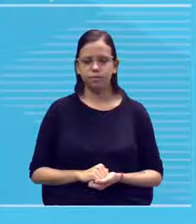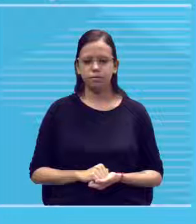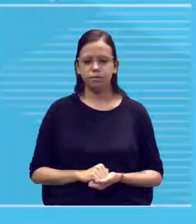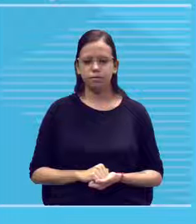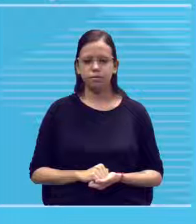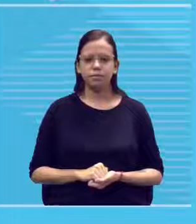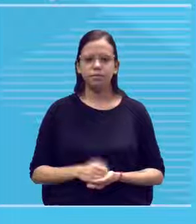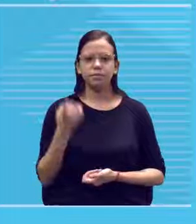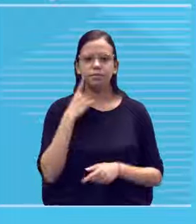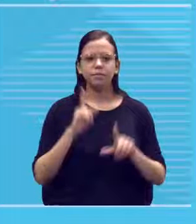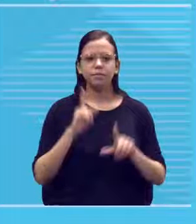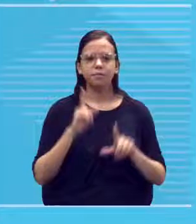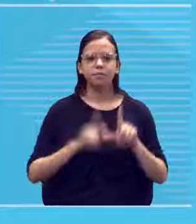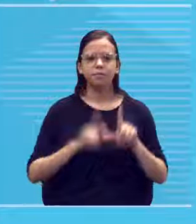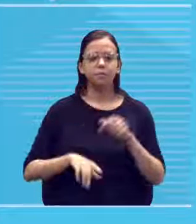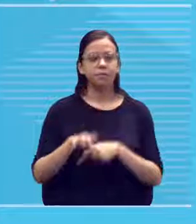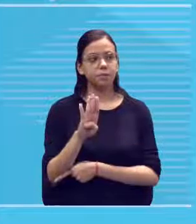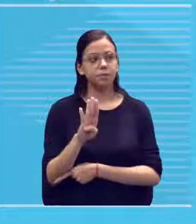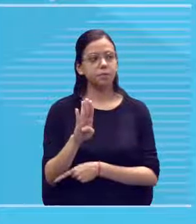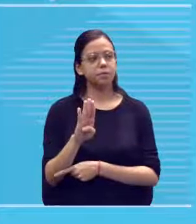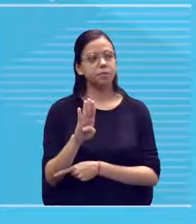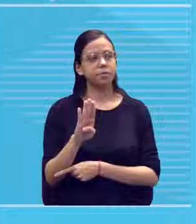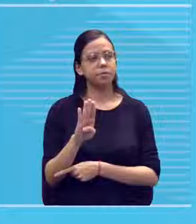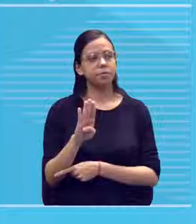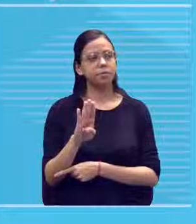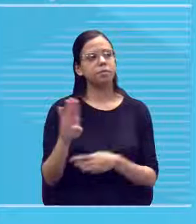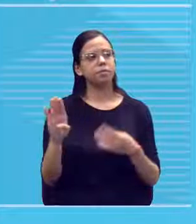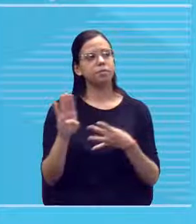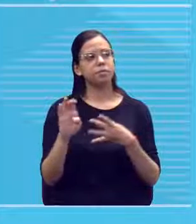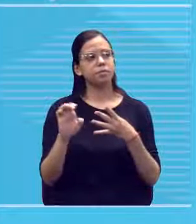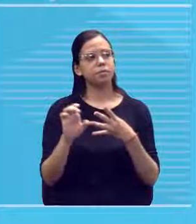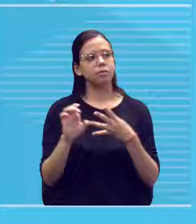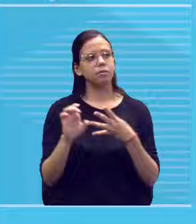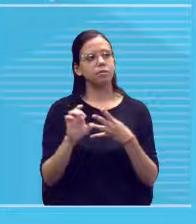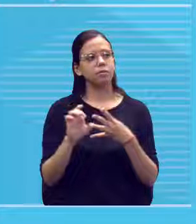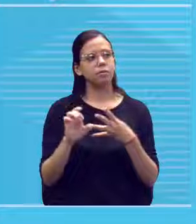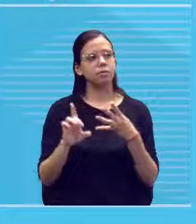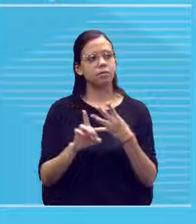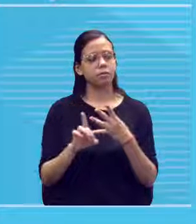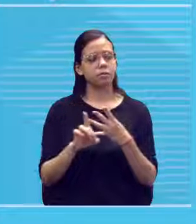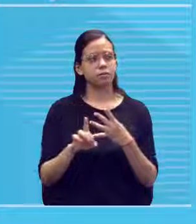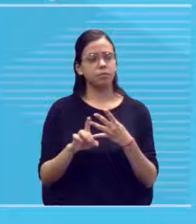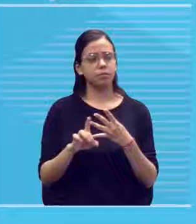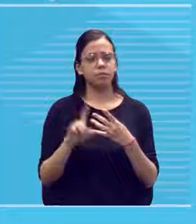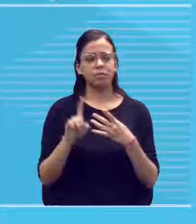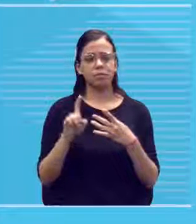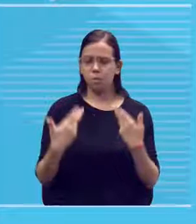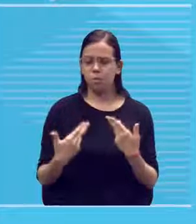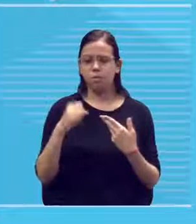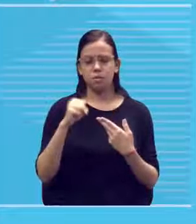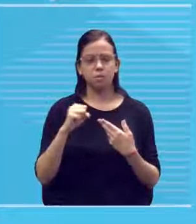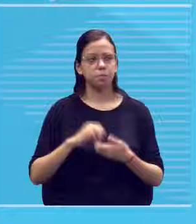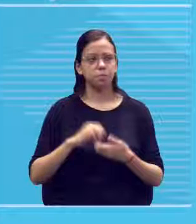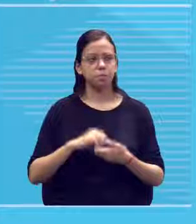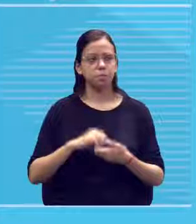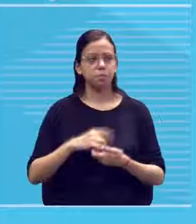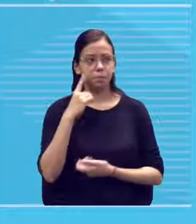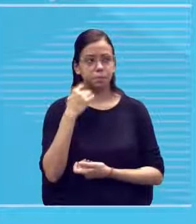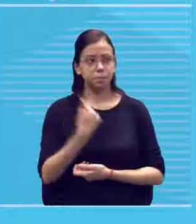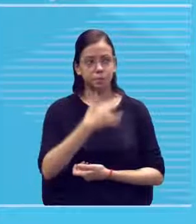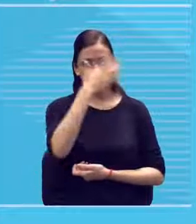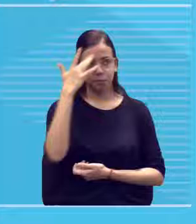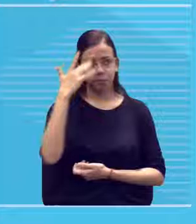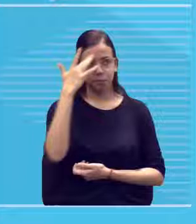e olha aí a letra B Olha a letra c e a letra de possui a mesma coisa as pessoas caminham